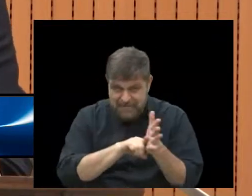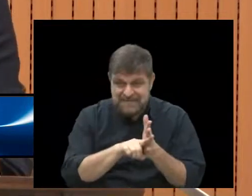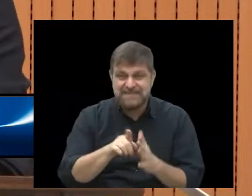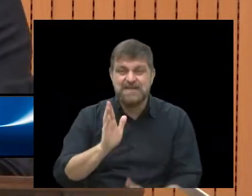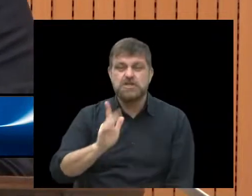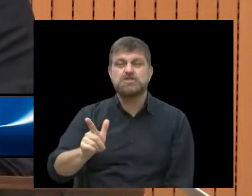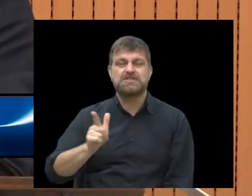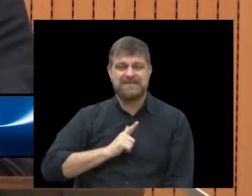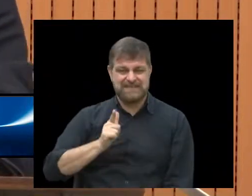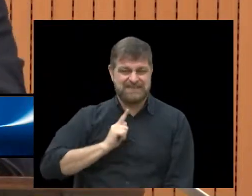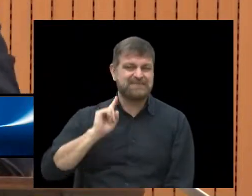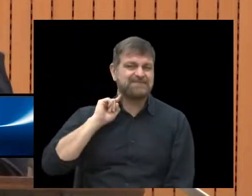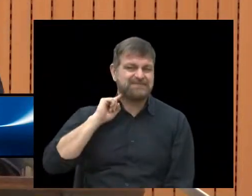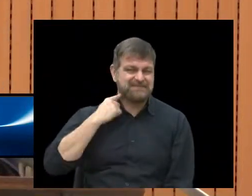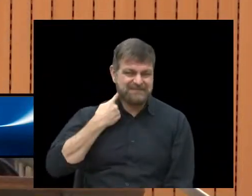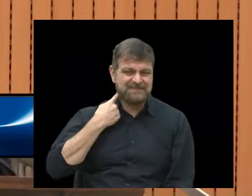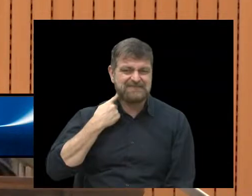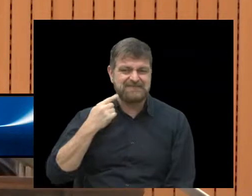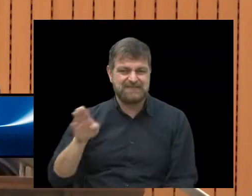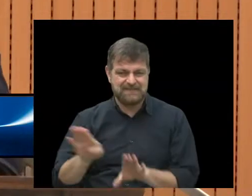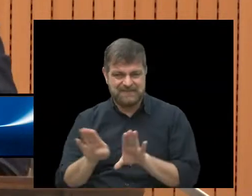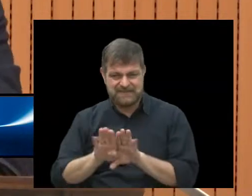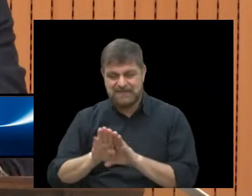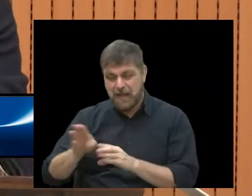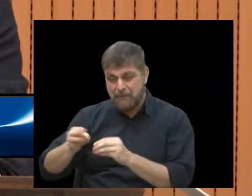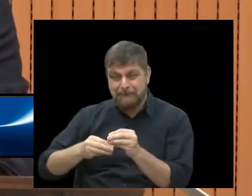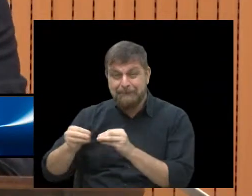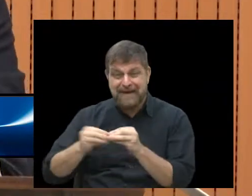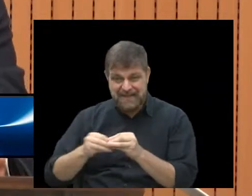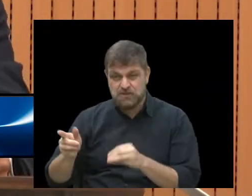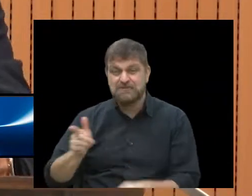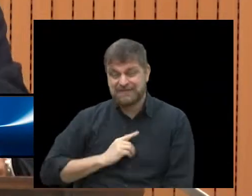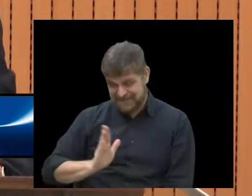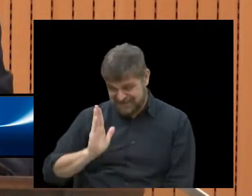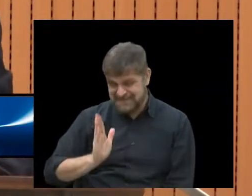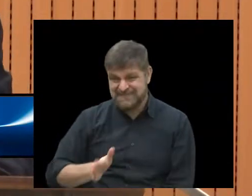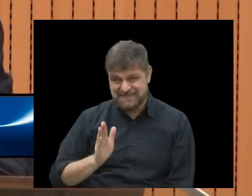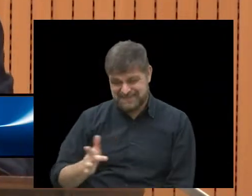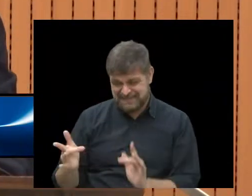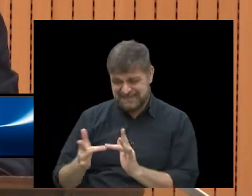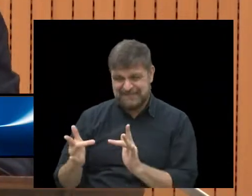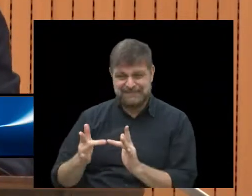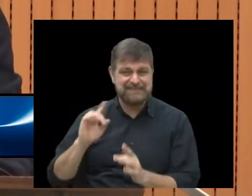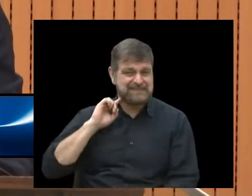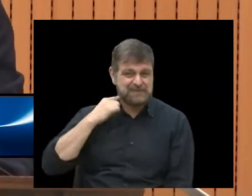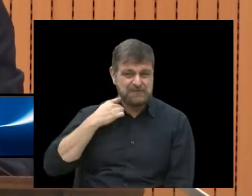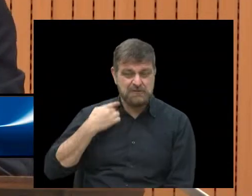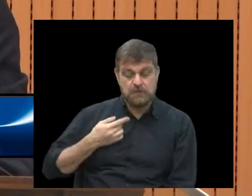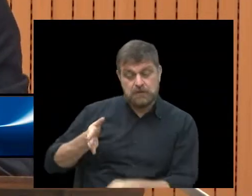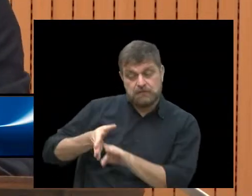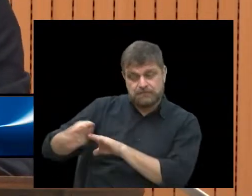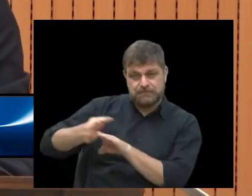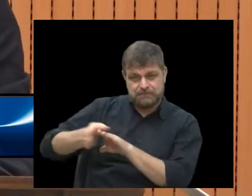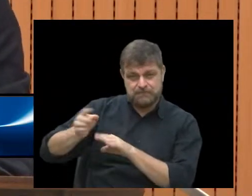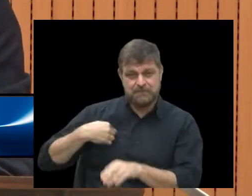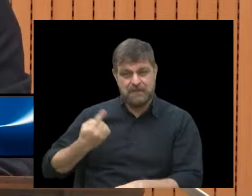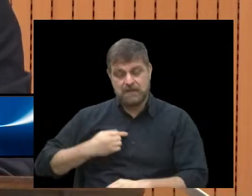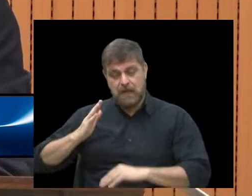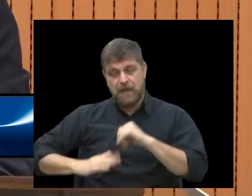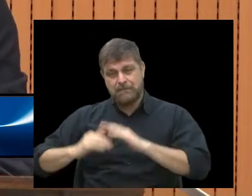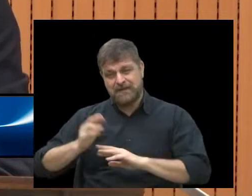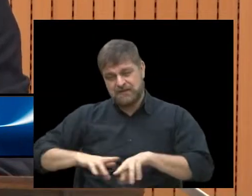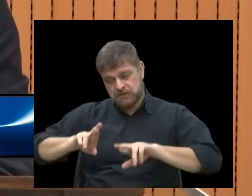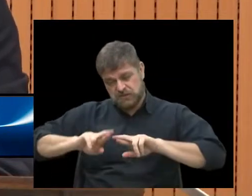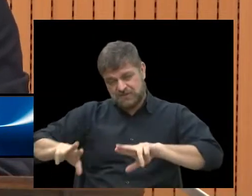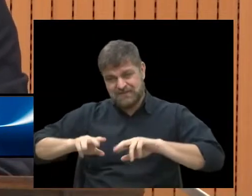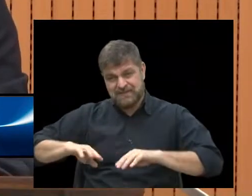têm aí a contaminação por nano e micropartículas. Então fica aqui o meu alerta, que nós temos que mudar algumas coisas,